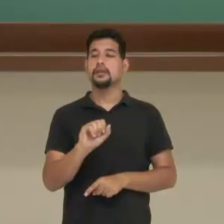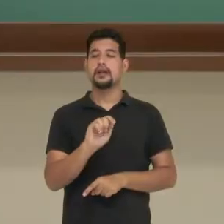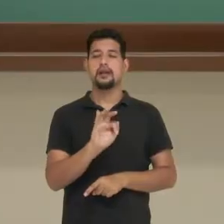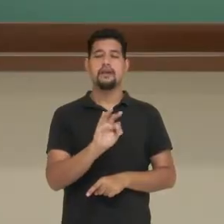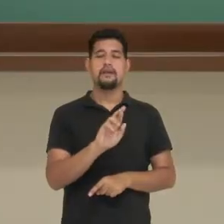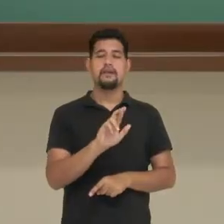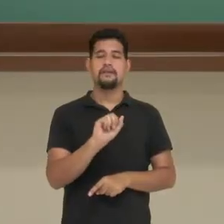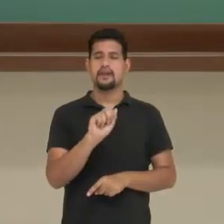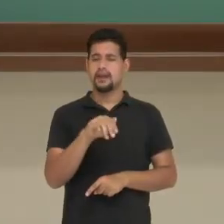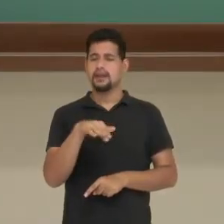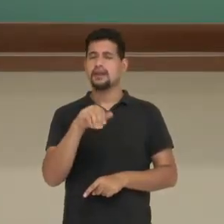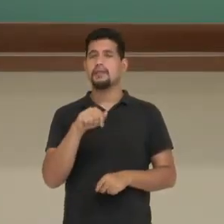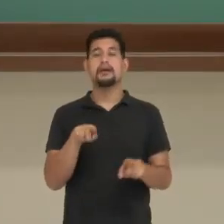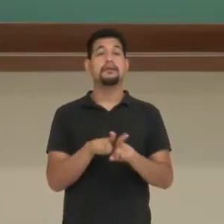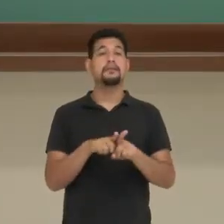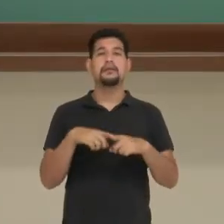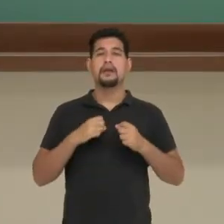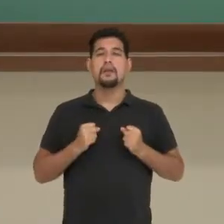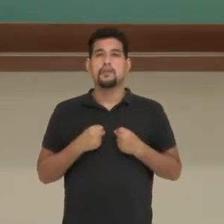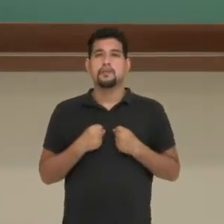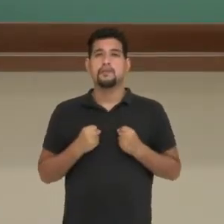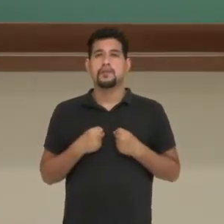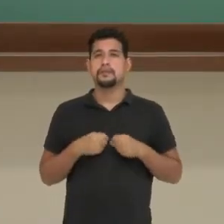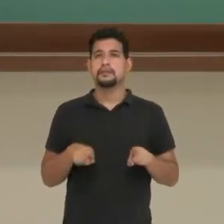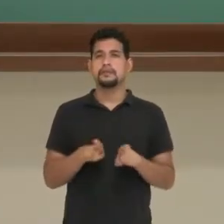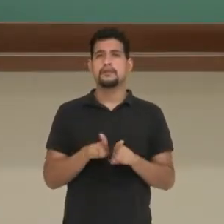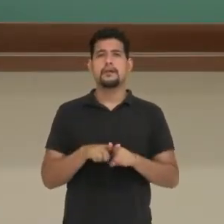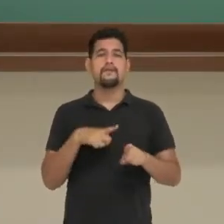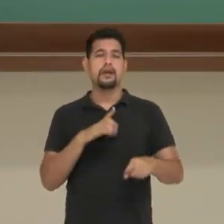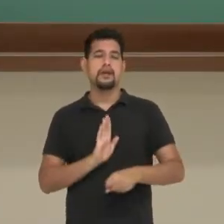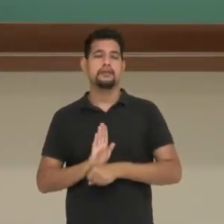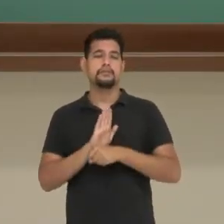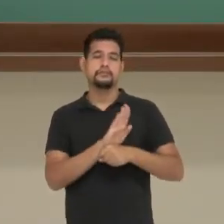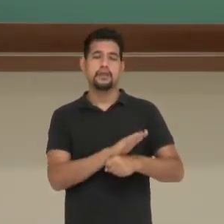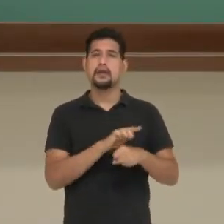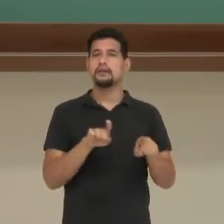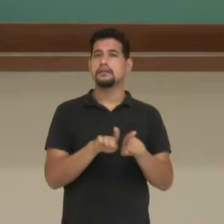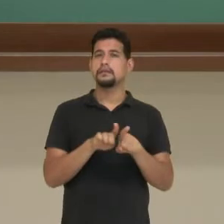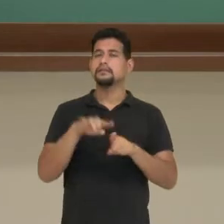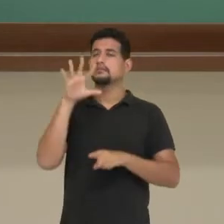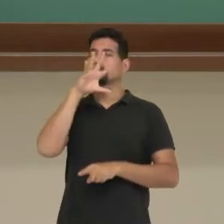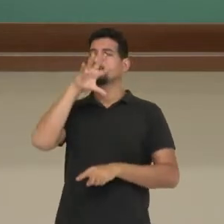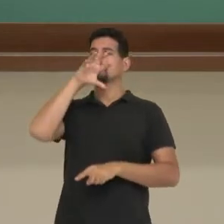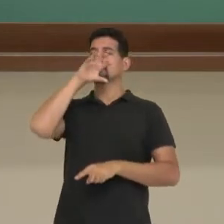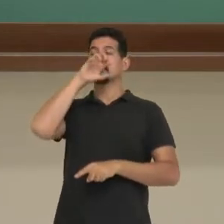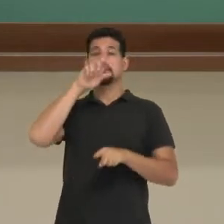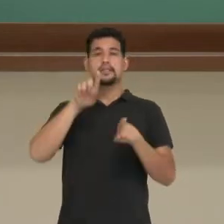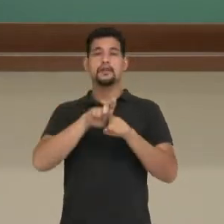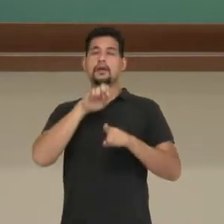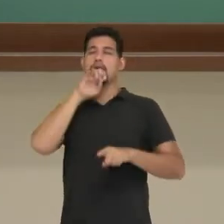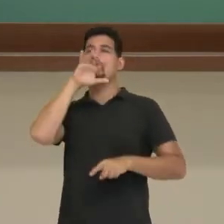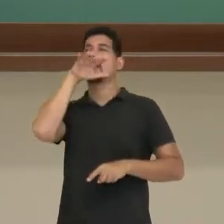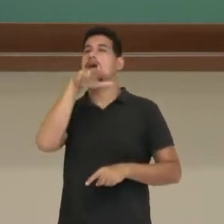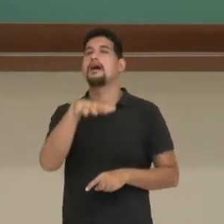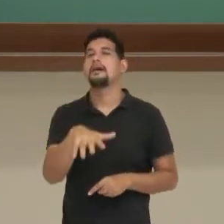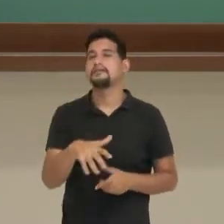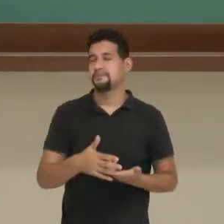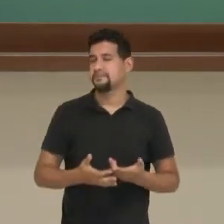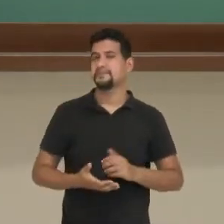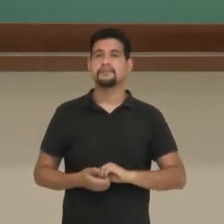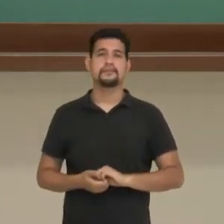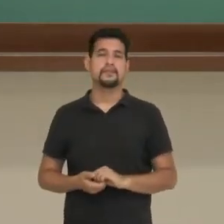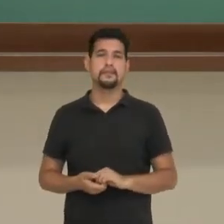sim, aquele que está associado aos pulmões e que vai auxiliar na inspiração e na expiração,